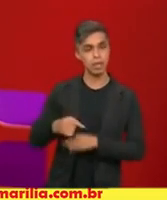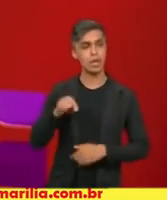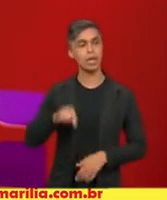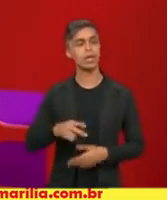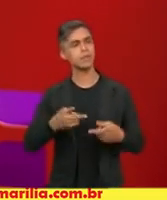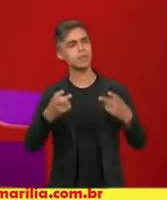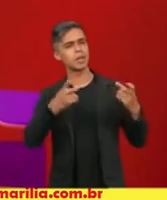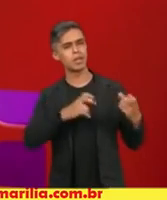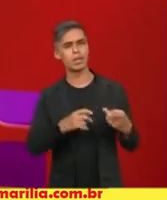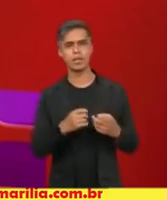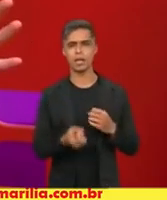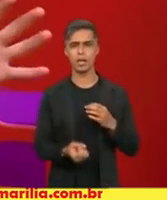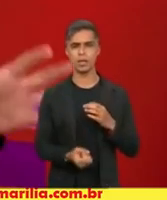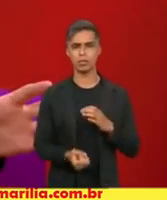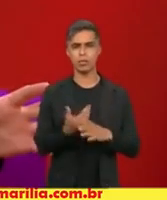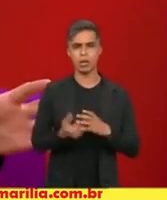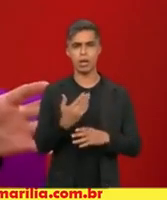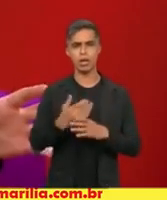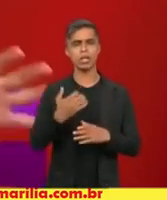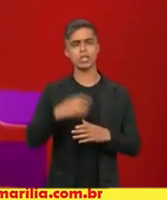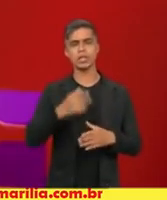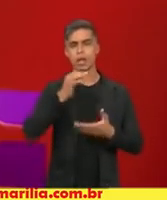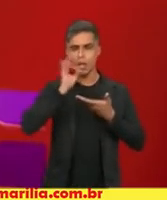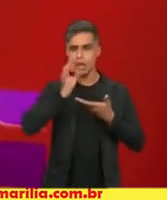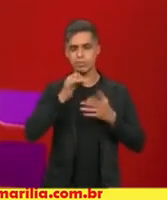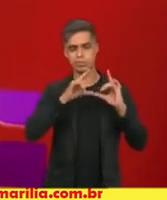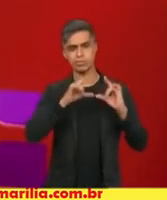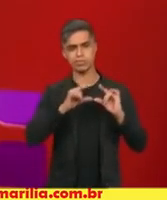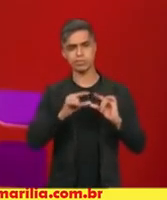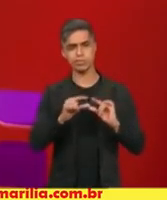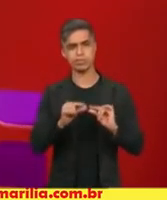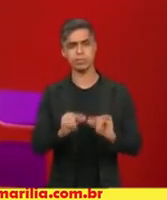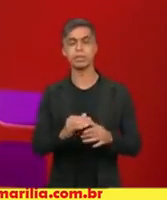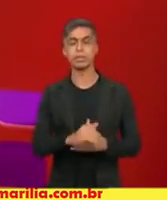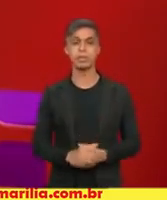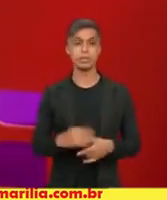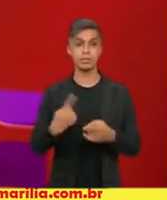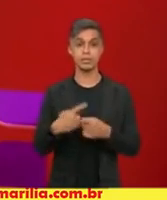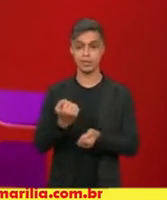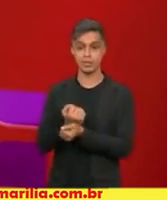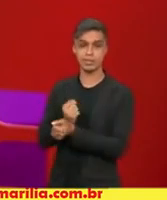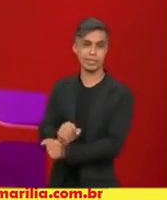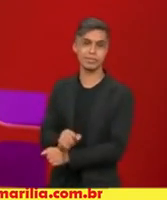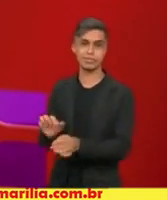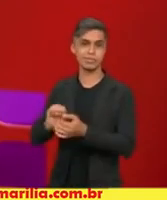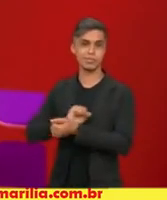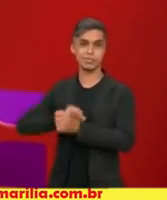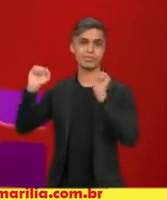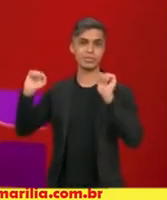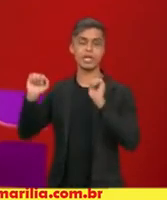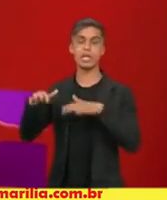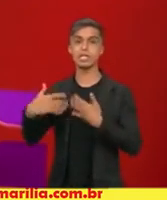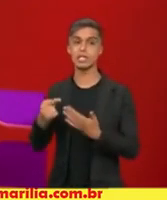que a produtividade cafeira está declinando, inclusive à sombra da abolição, e o que eles fazem, diríamos hoje,